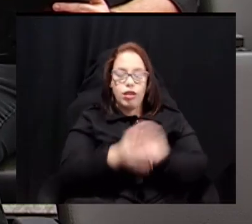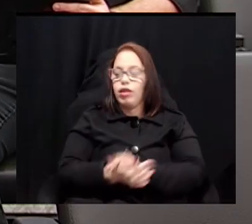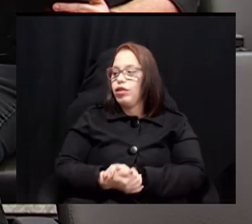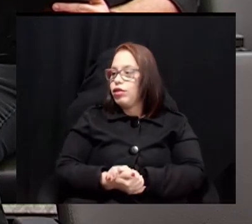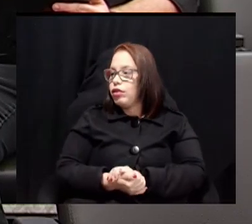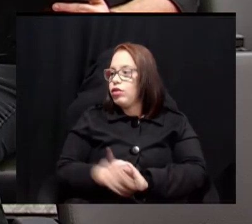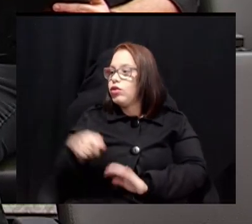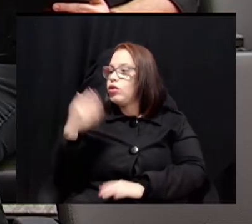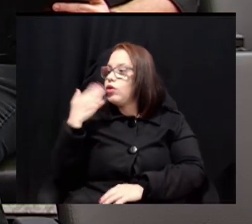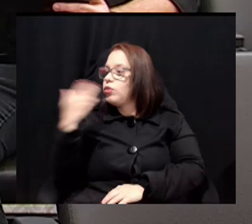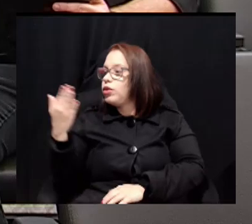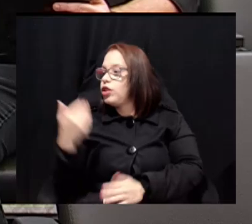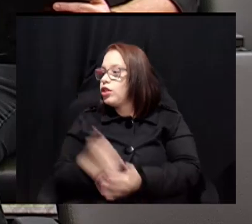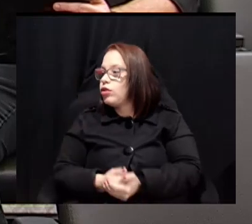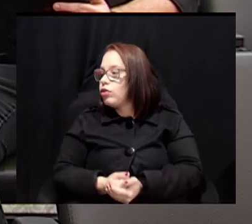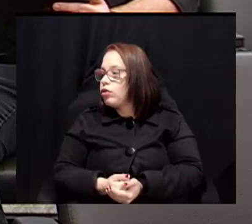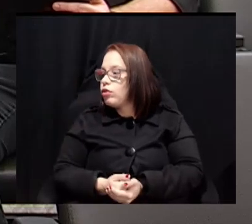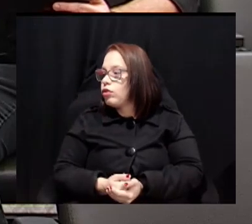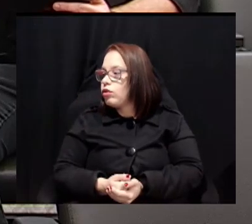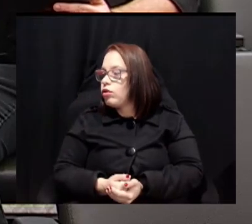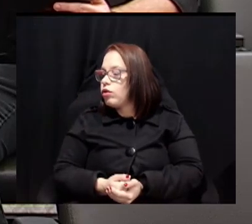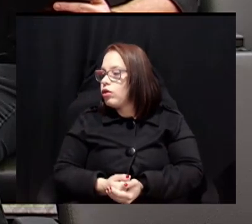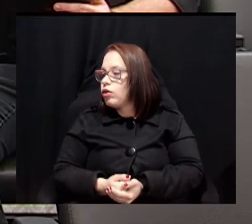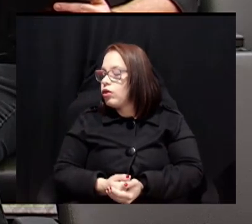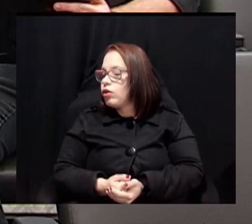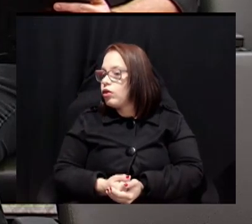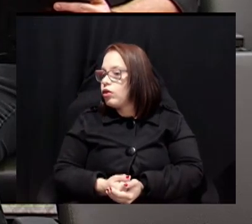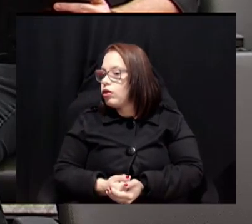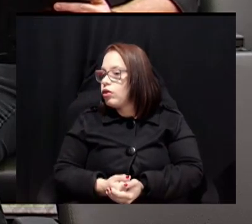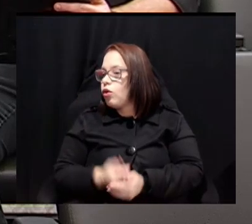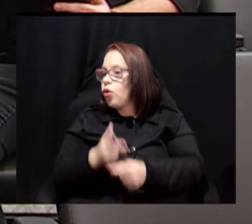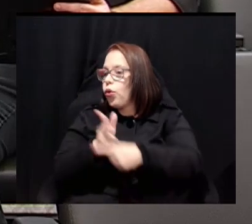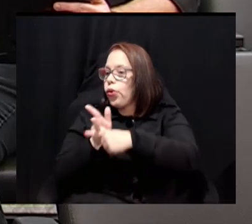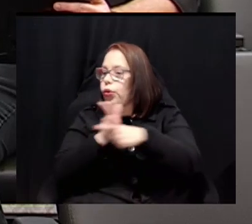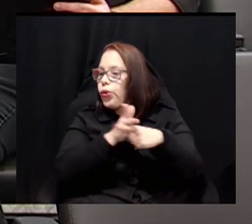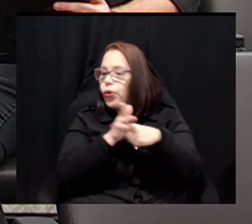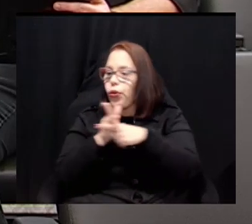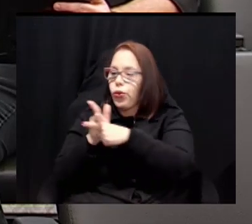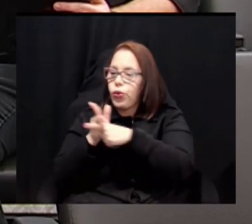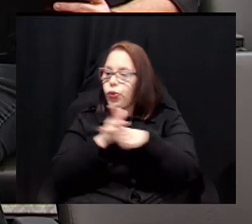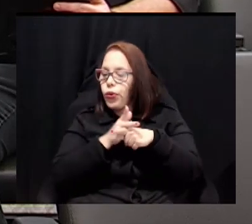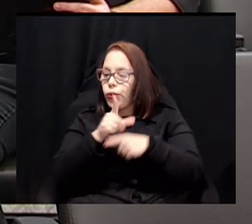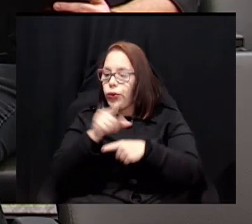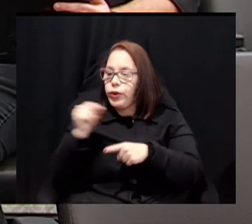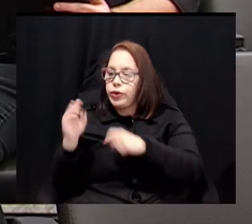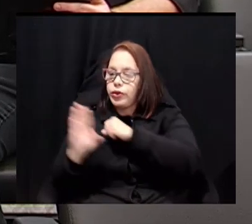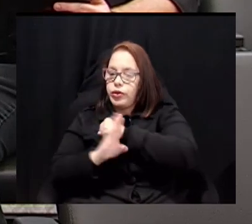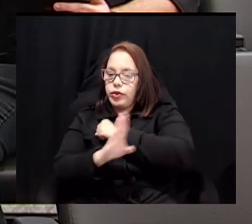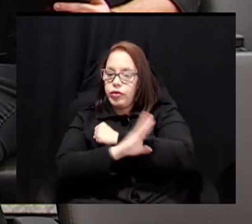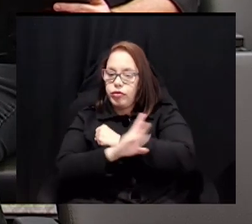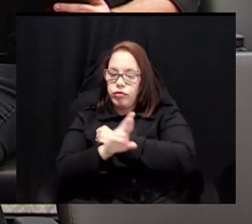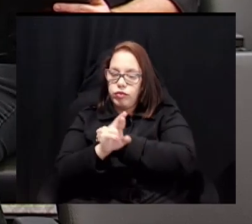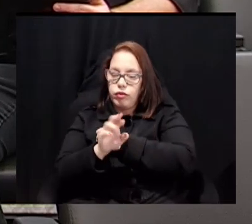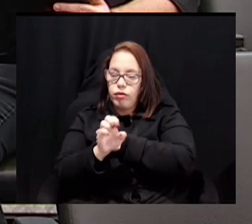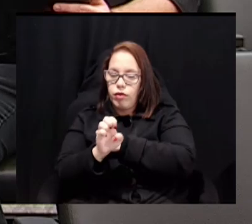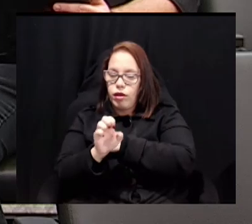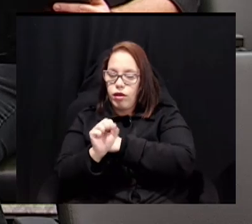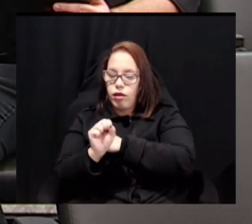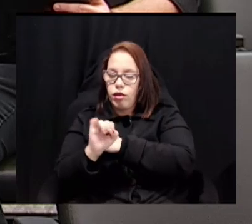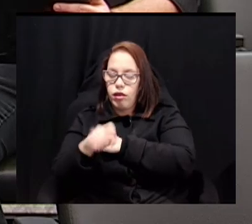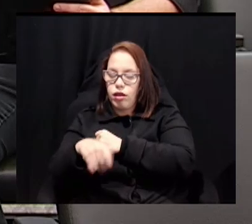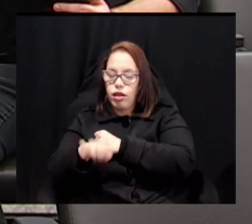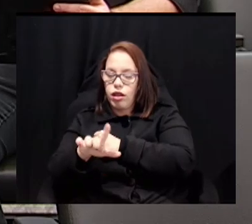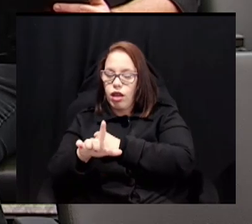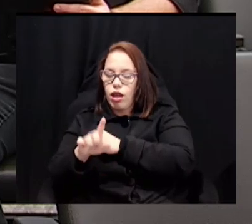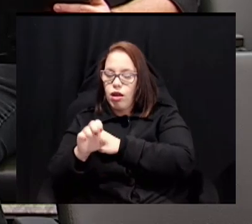senhor solicita a instalação de câmeras de segurança nas entradas e saídas do bairro Residencial São José, no